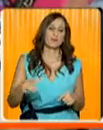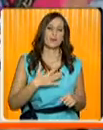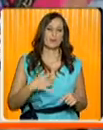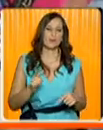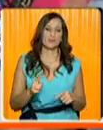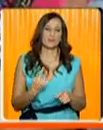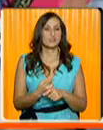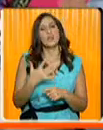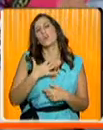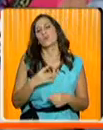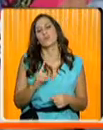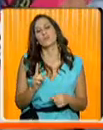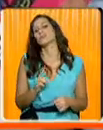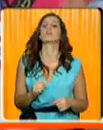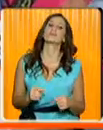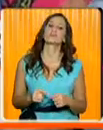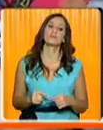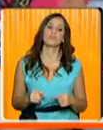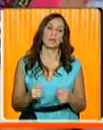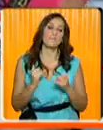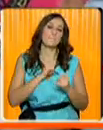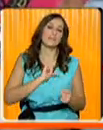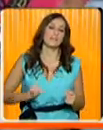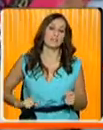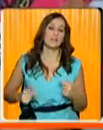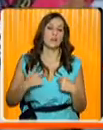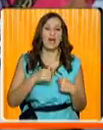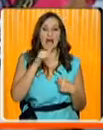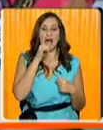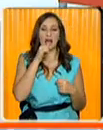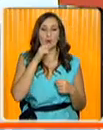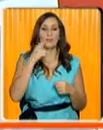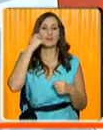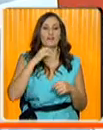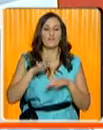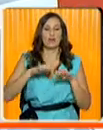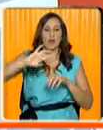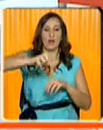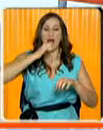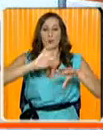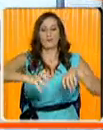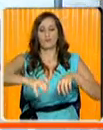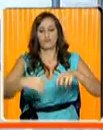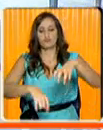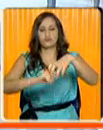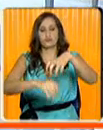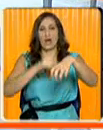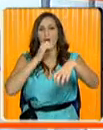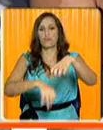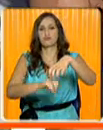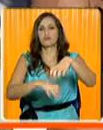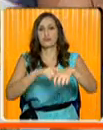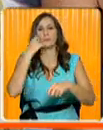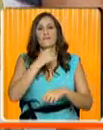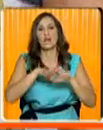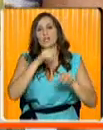barba. Isto é desleixo total. Desleixo não, isto é... preguiça. A mim aborrece-me a água que vocês gastam para fazer a barba. Está ali a torneira aberta, uma data de tempo para vocês